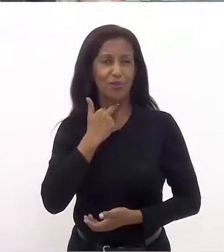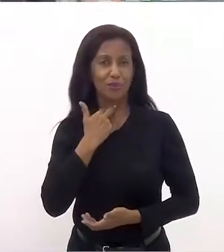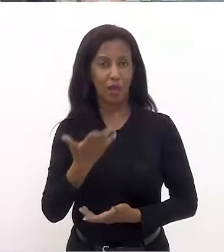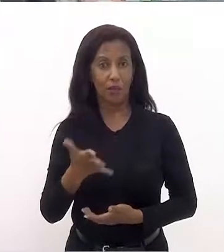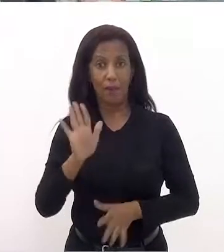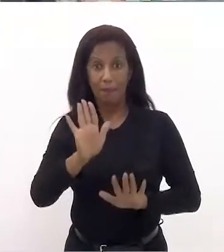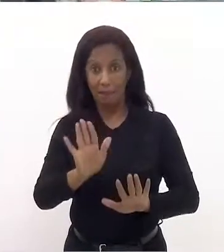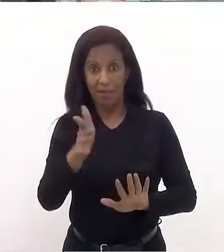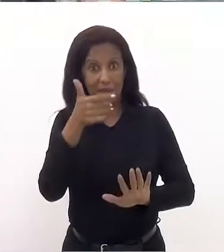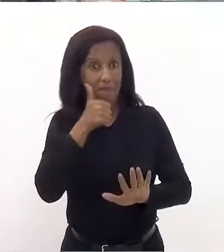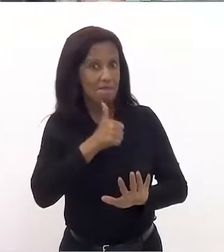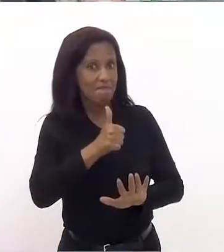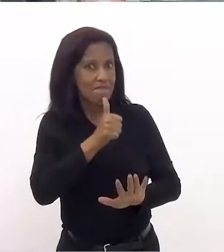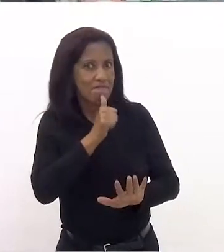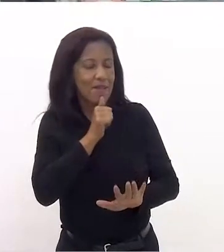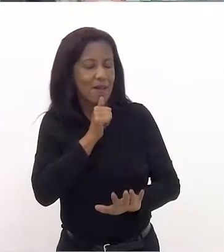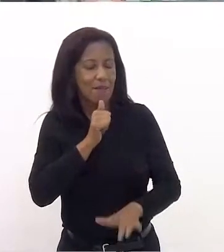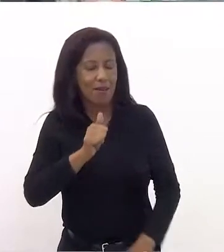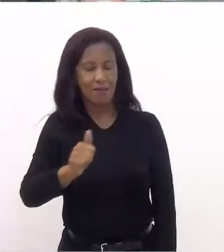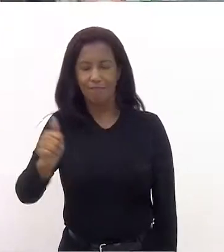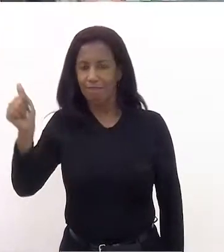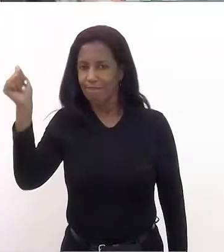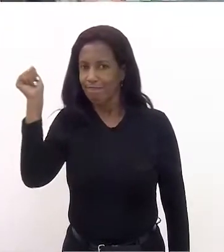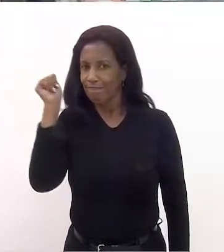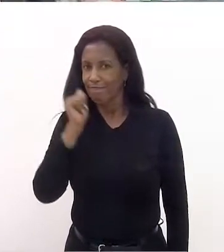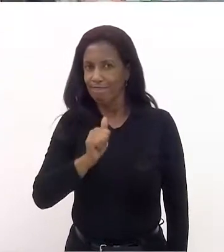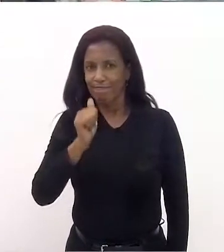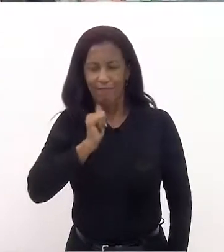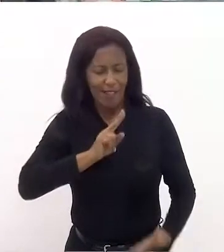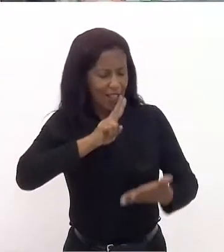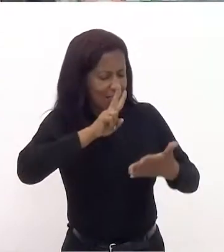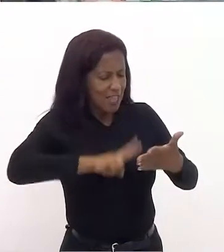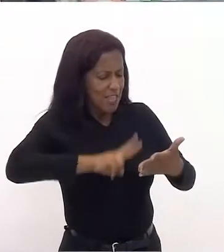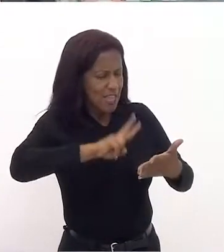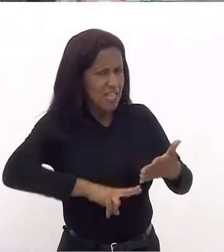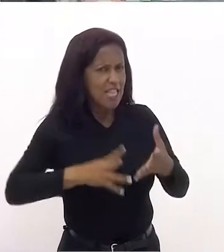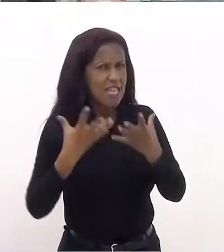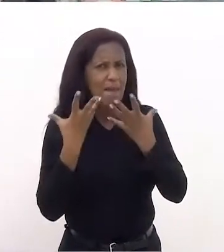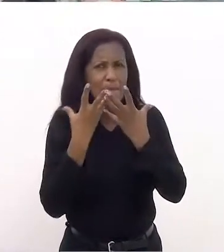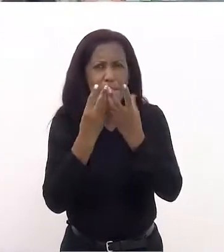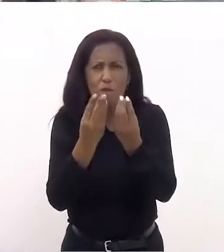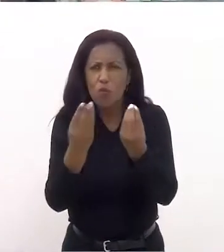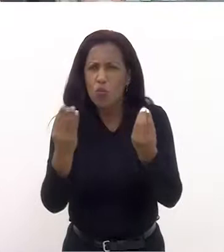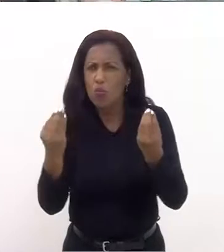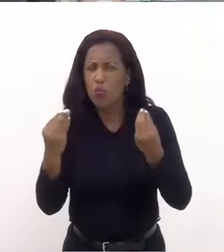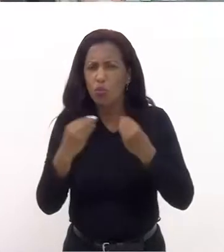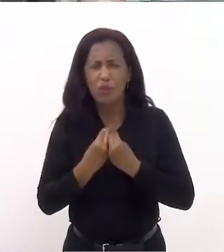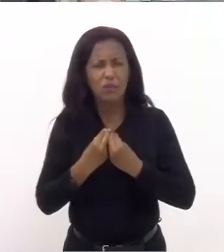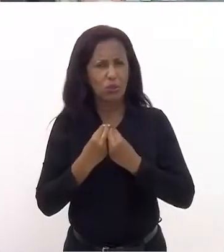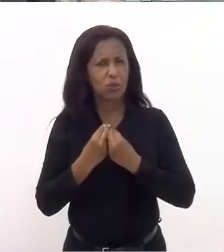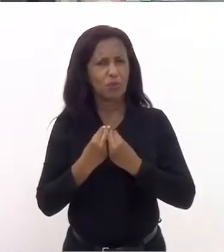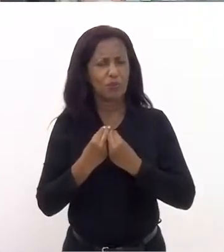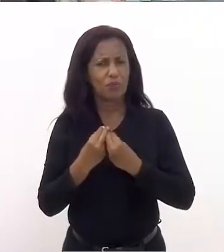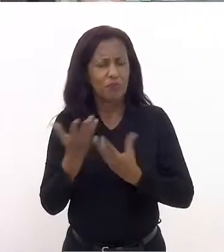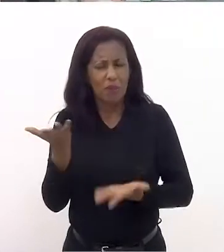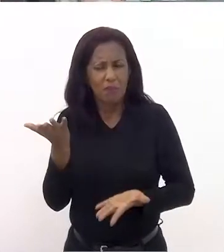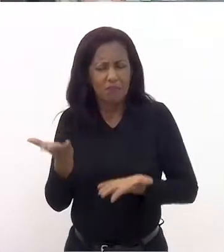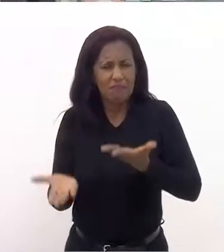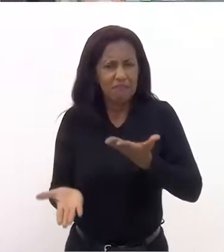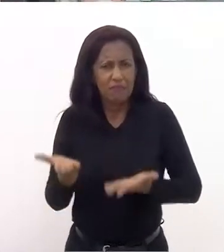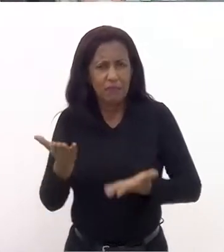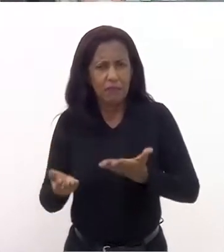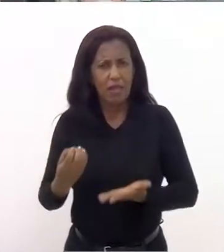dava. Mas a minha mãe era uma mulher que lia muito, que soube